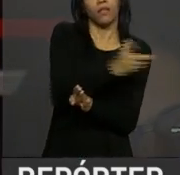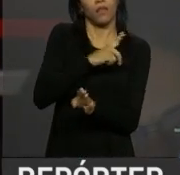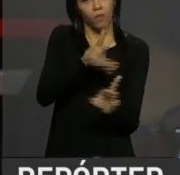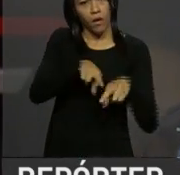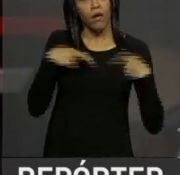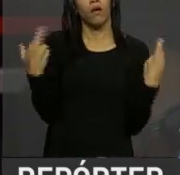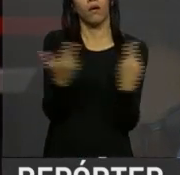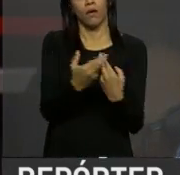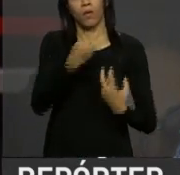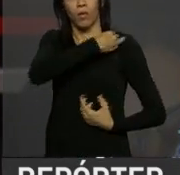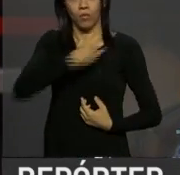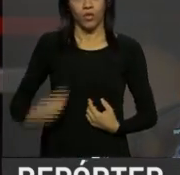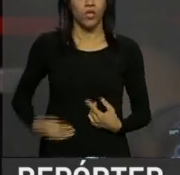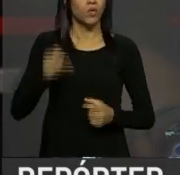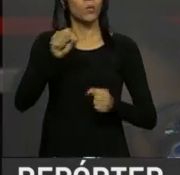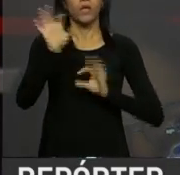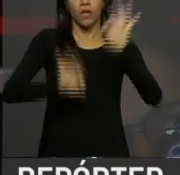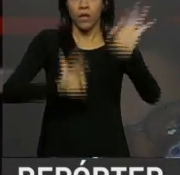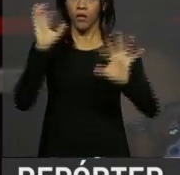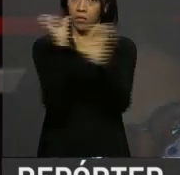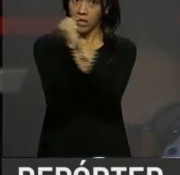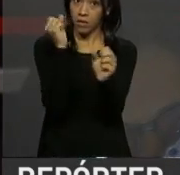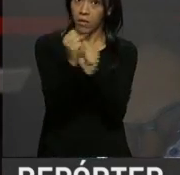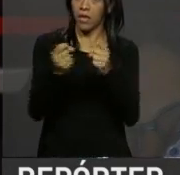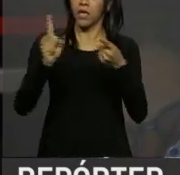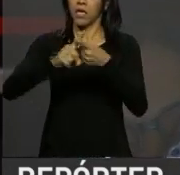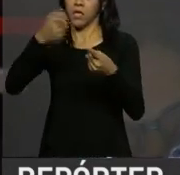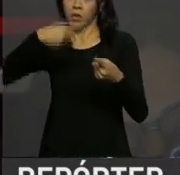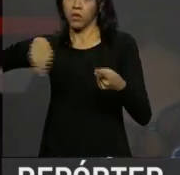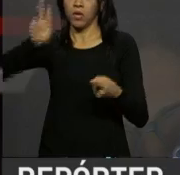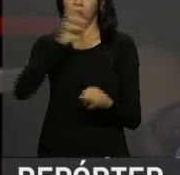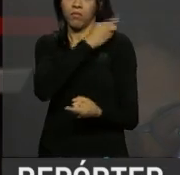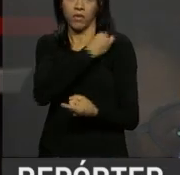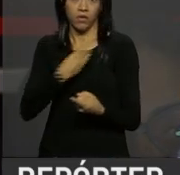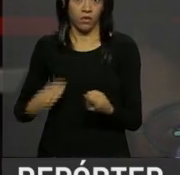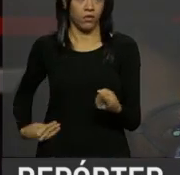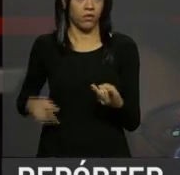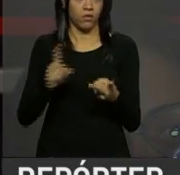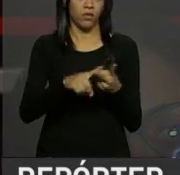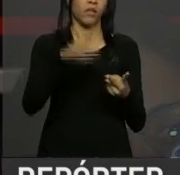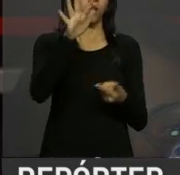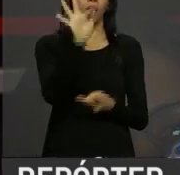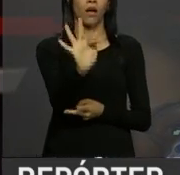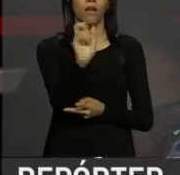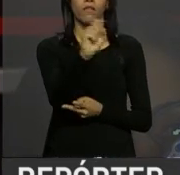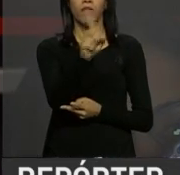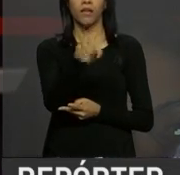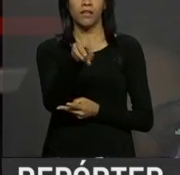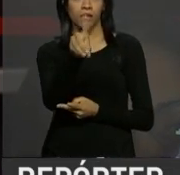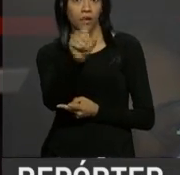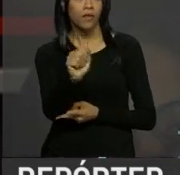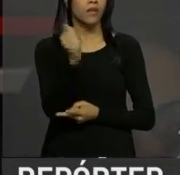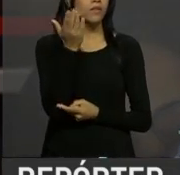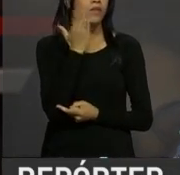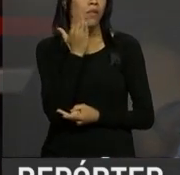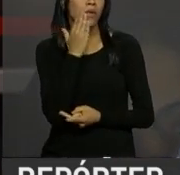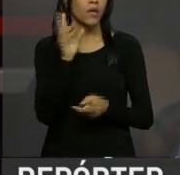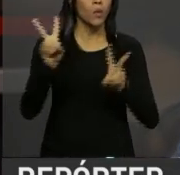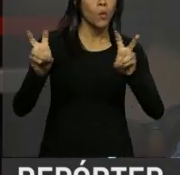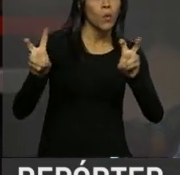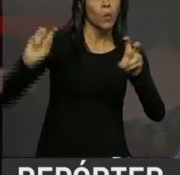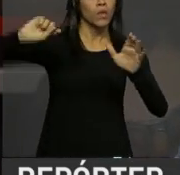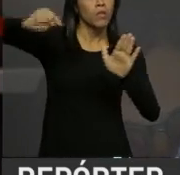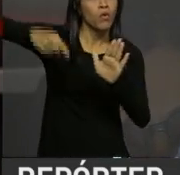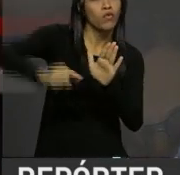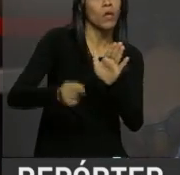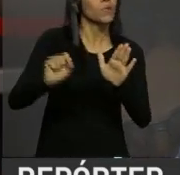do Planejamento, representante da Fazenda e o presidente da Eletrobras, para a gente poder, enfim, aprofundar um pouco mais o